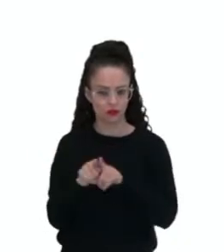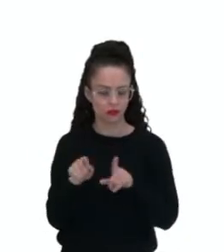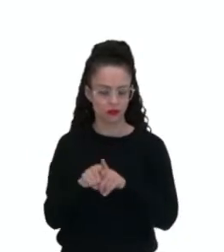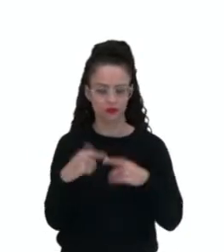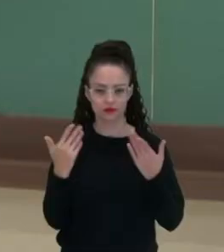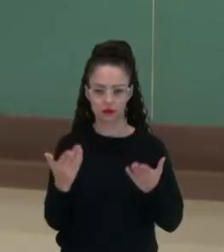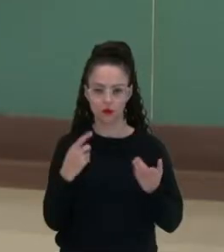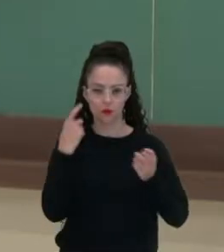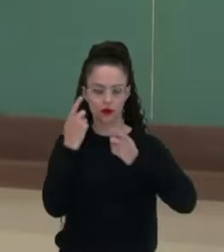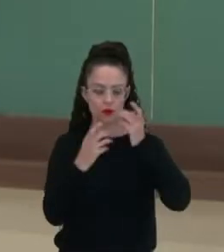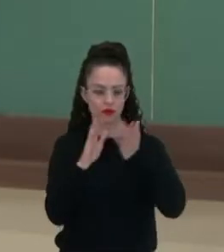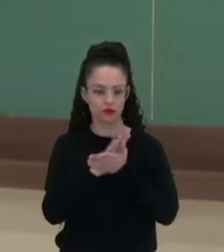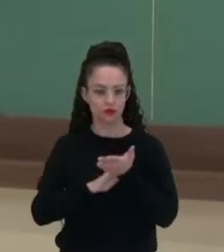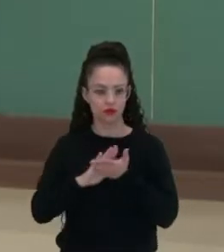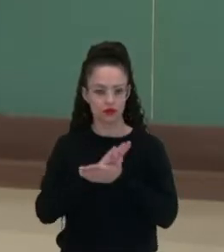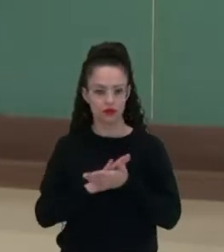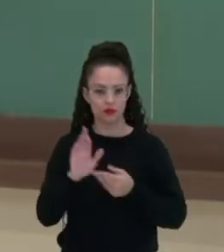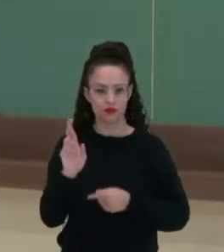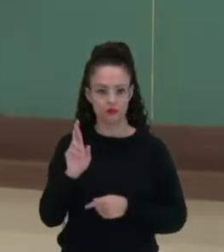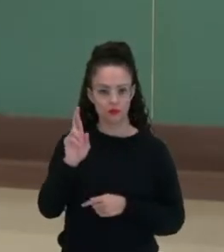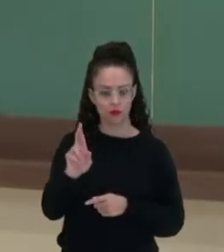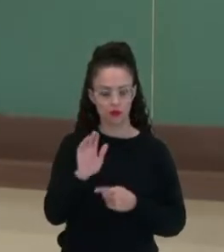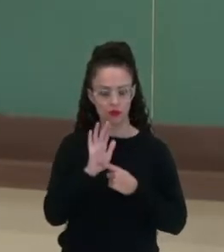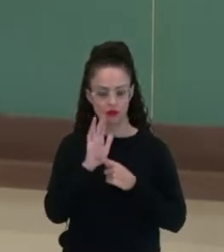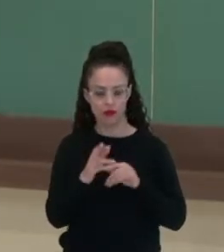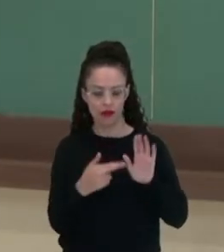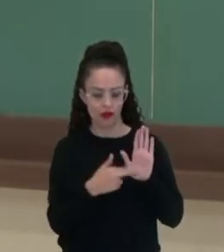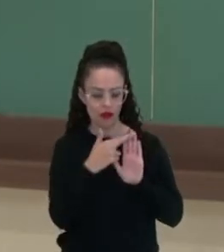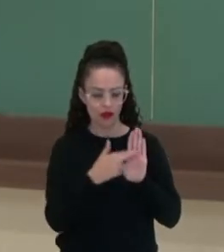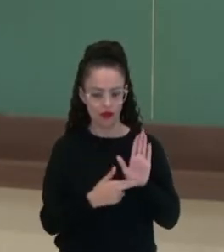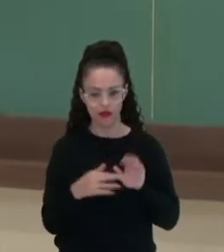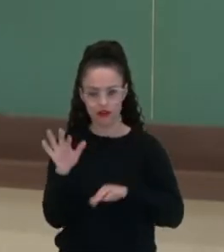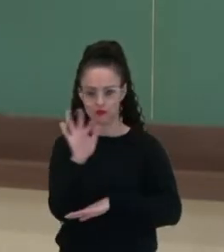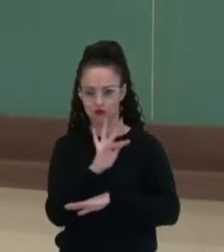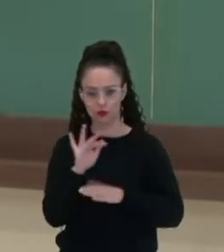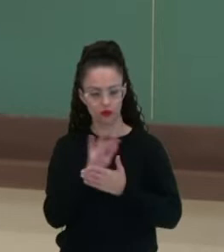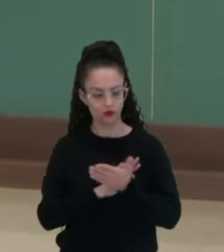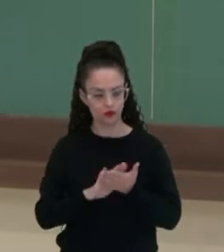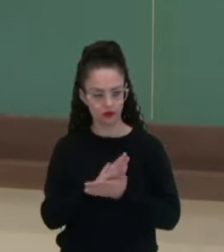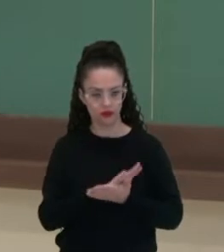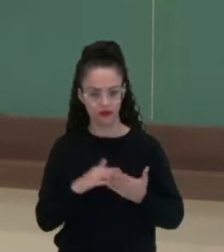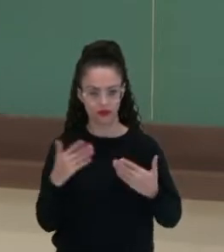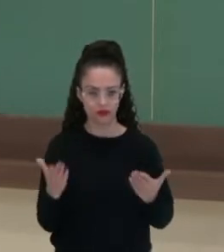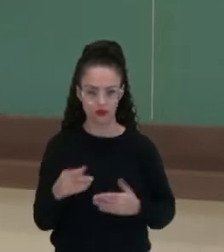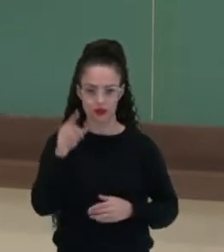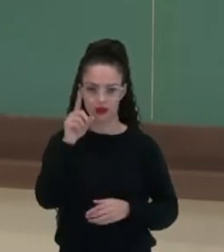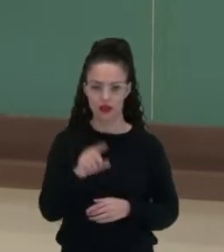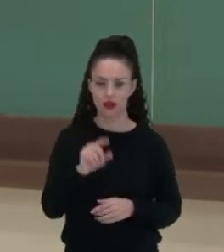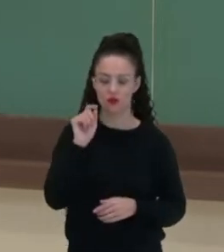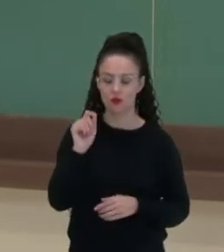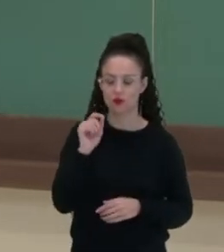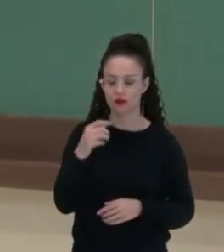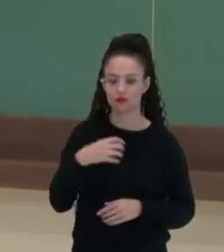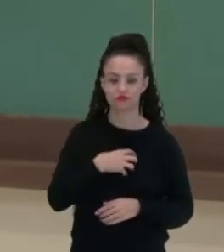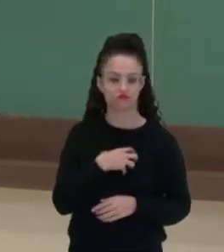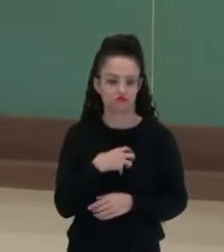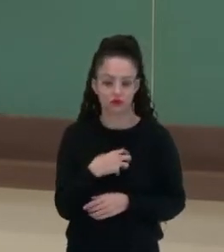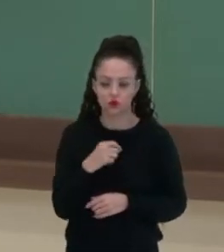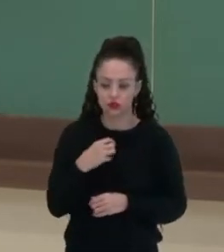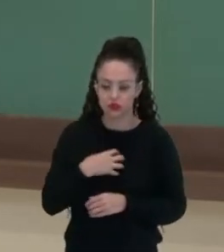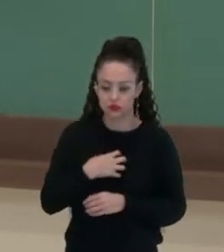a preocupação de representar né, com regras formais, né? A representação do que o artista sentiu, do que